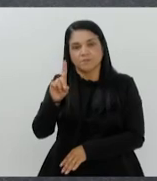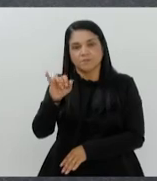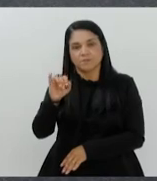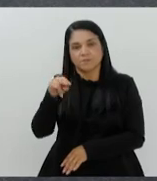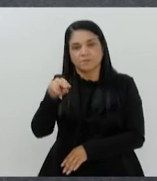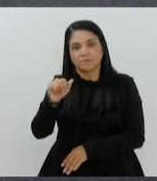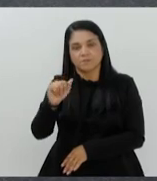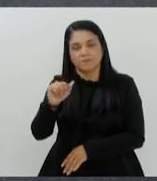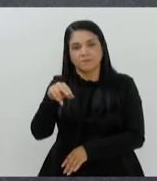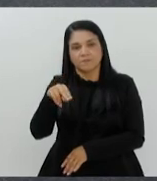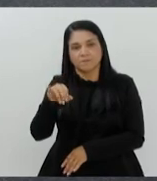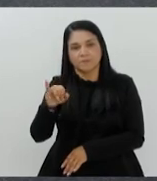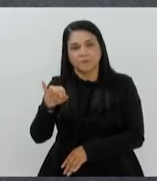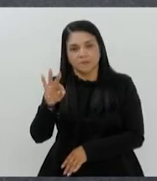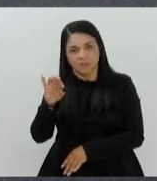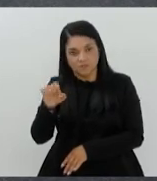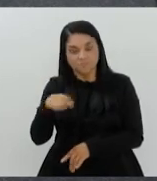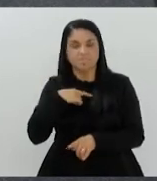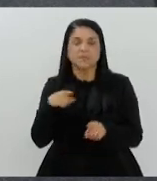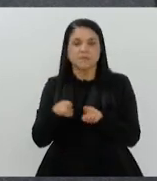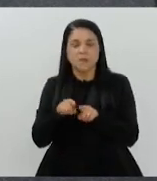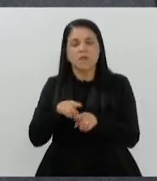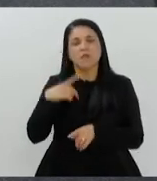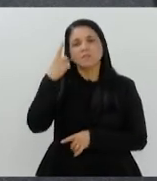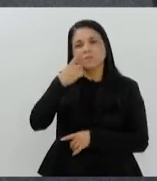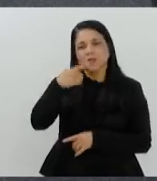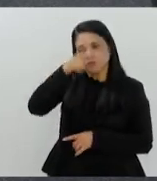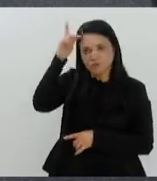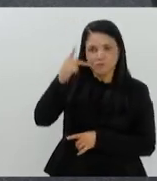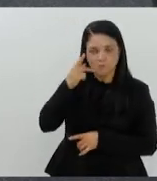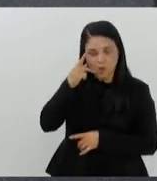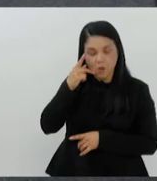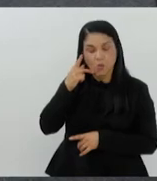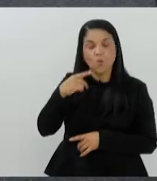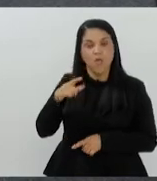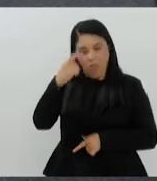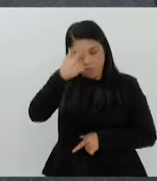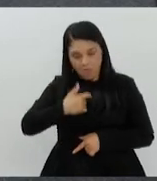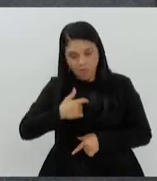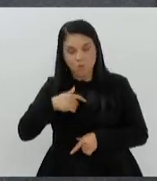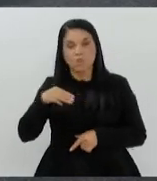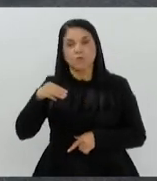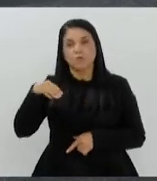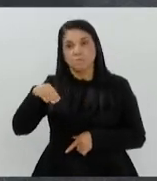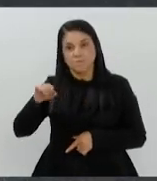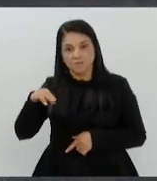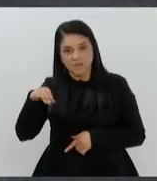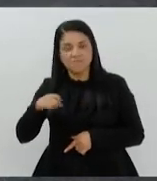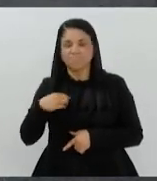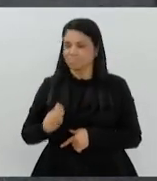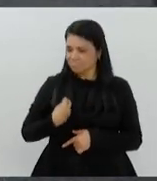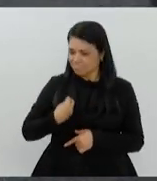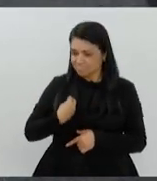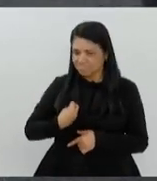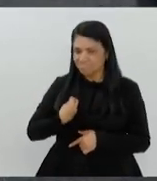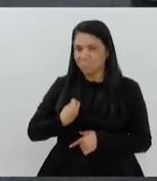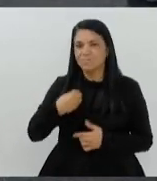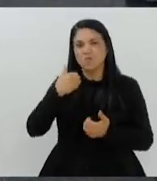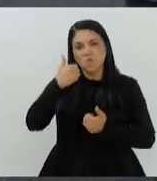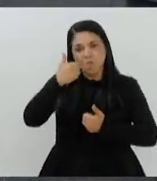Luiz Paulo, deputado Mink, com certeza, tiveram a possibilidade de conviver aqui com esse que foi um